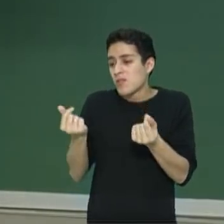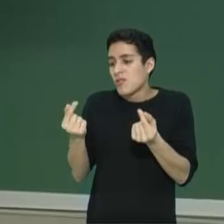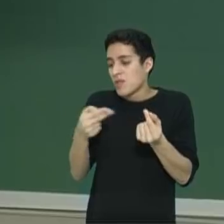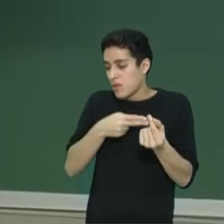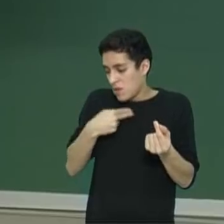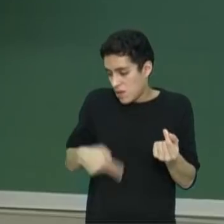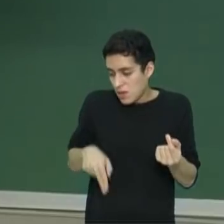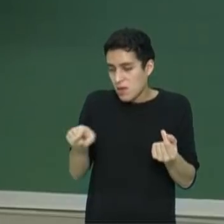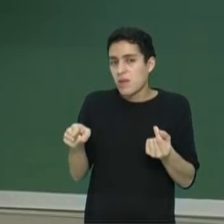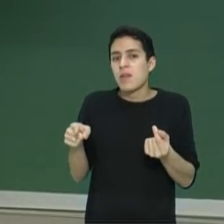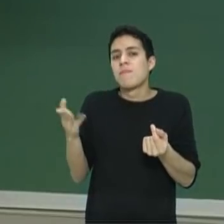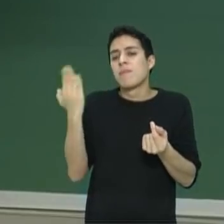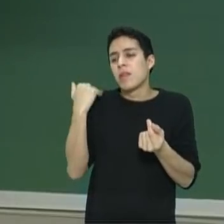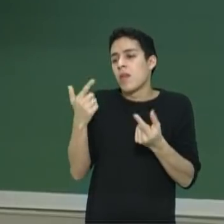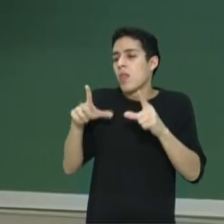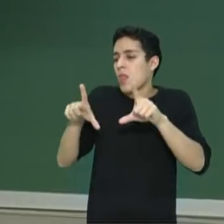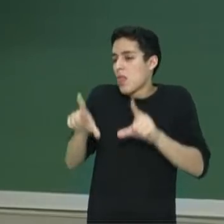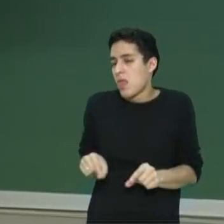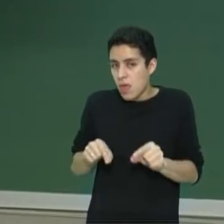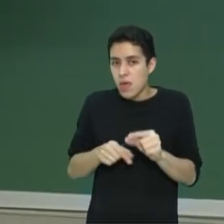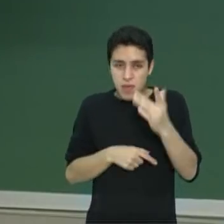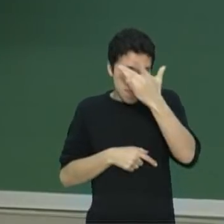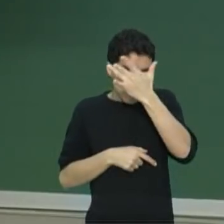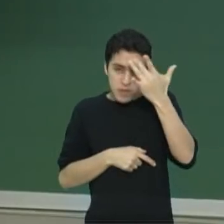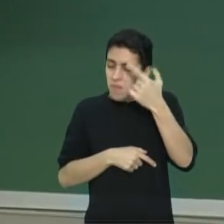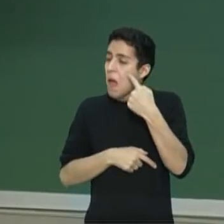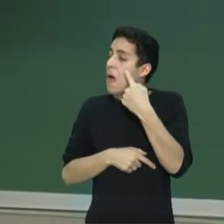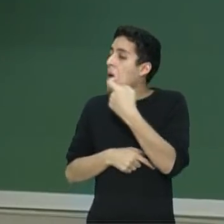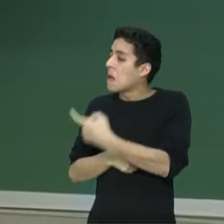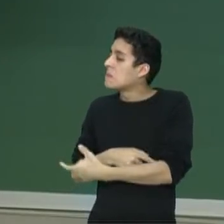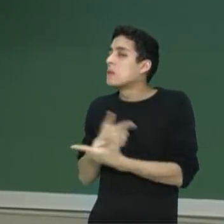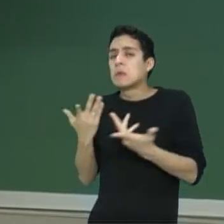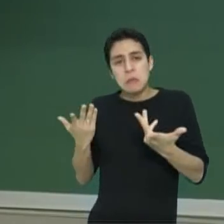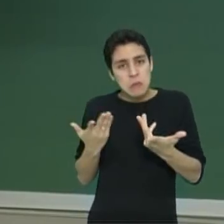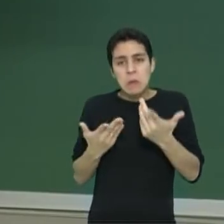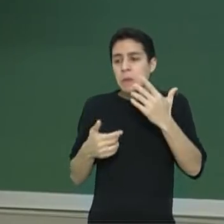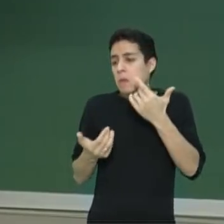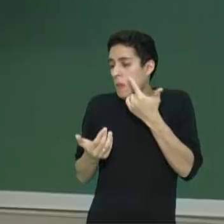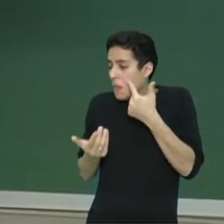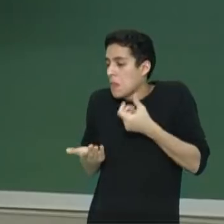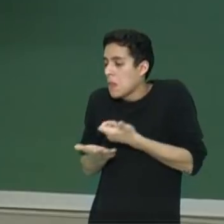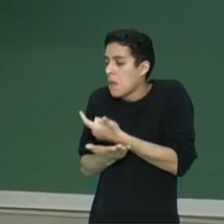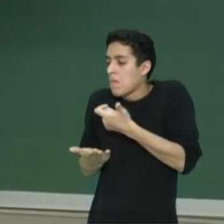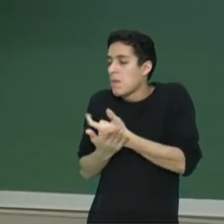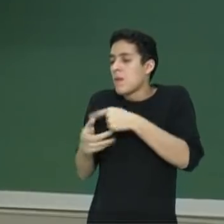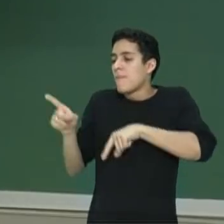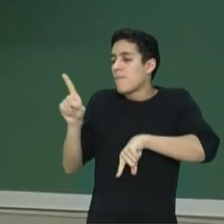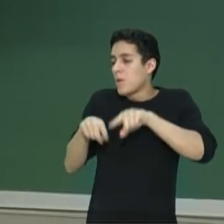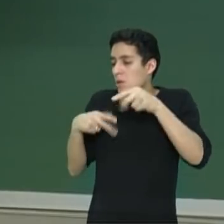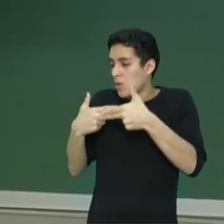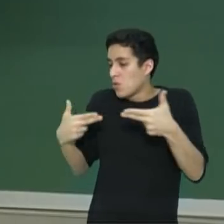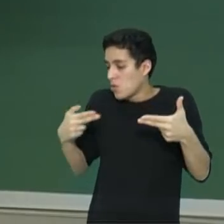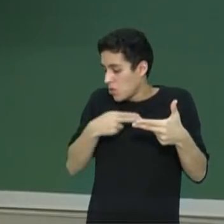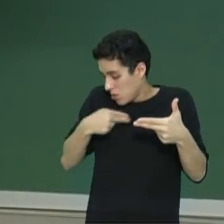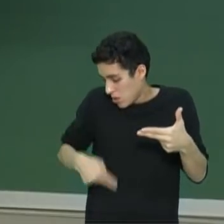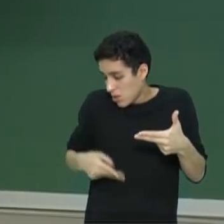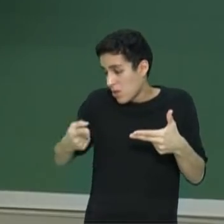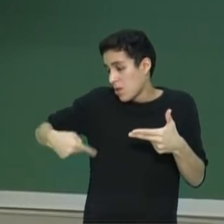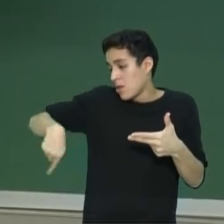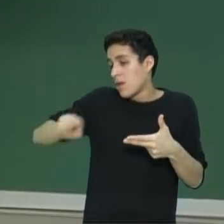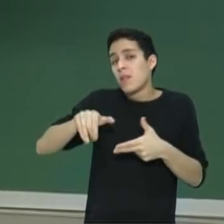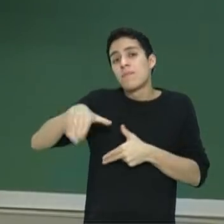chinês era desvalorizado. Então os investidores se interessavam por adquirir produtos chineses, porque eles são